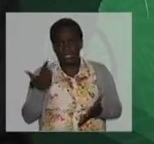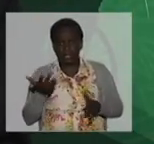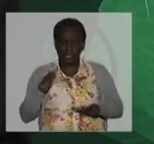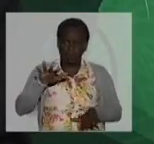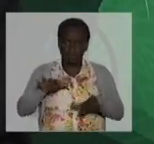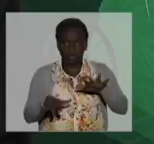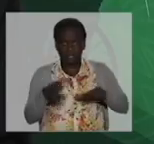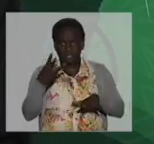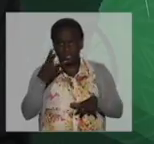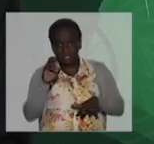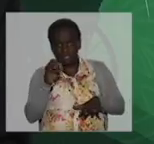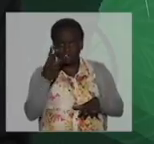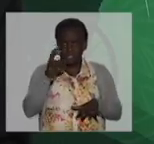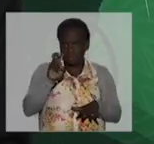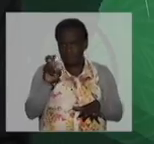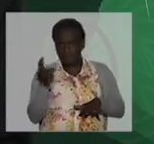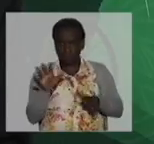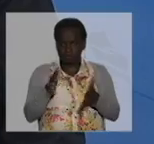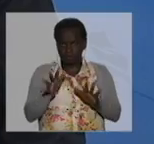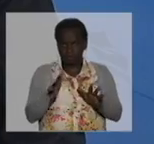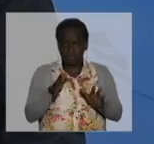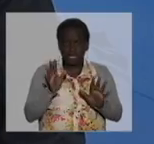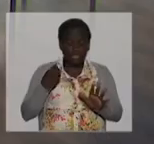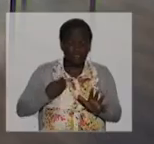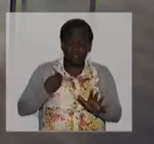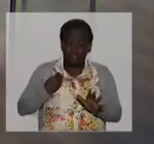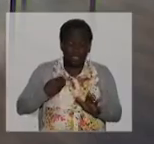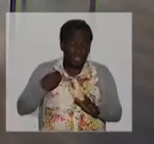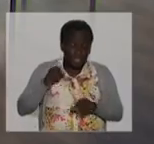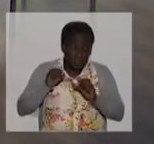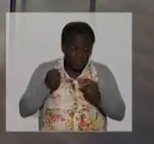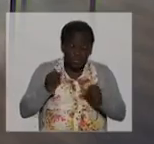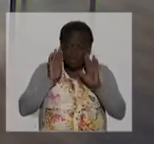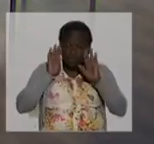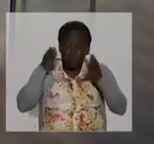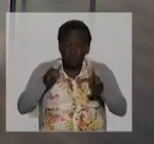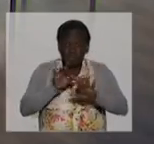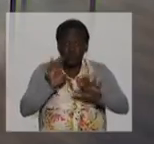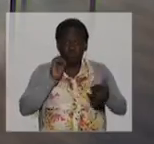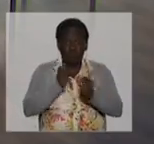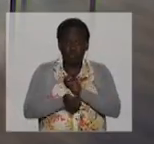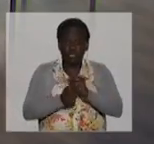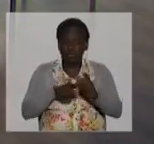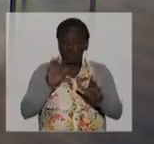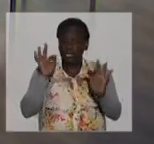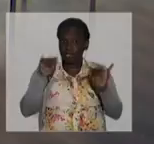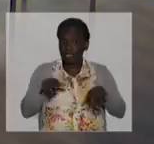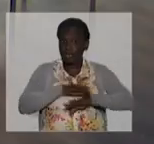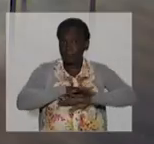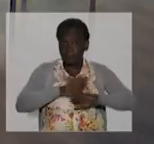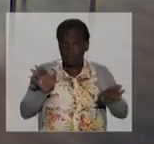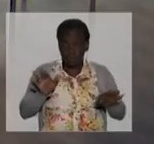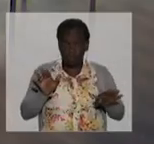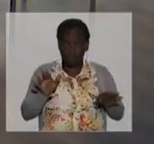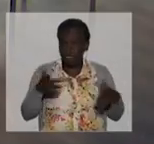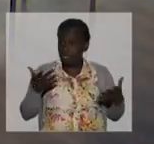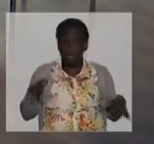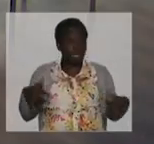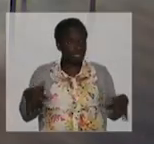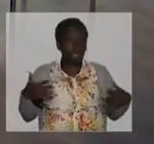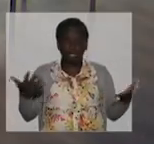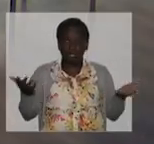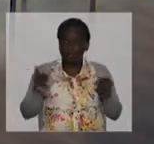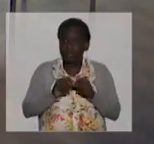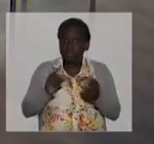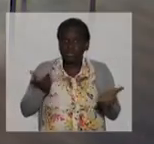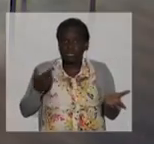seus, dependendo da modalidade, seus 30, 35 anos. E ele teve uma vida inteira dedicada a um esporte. Quando acaba esse momento,